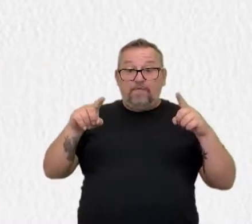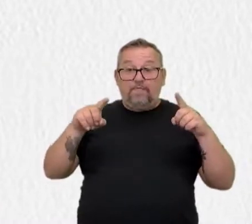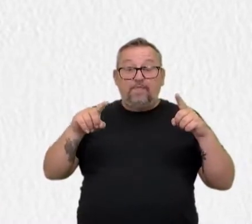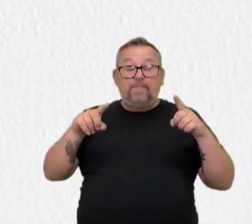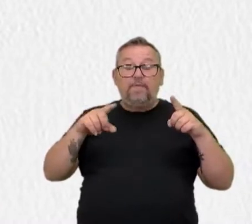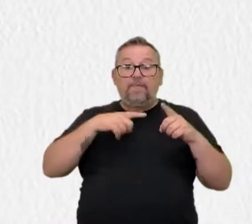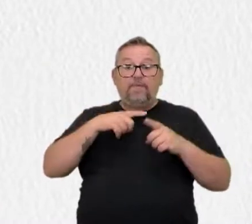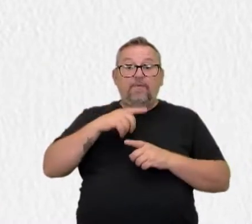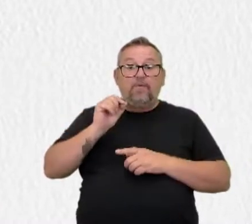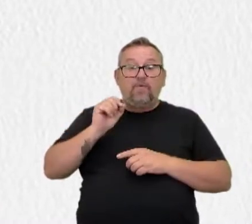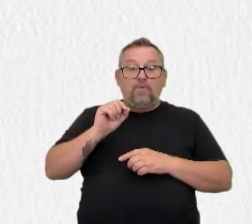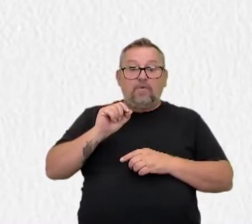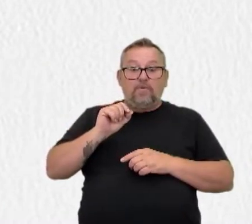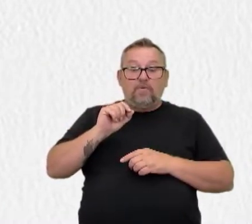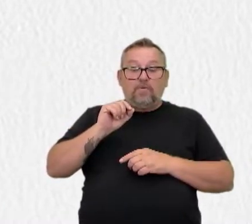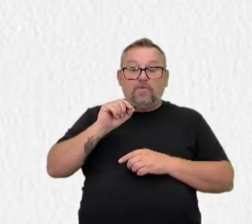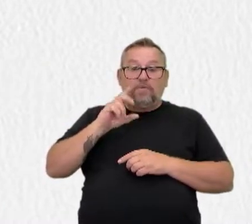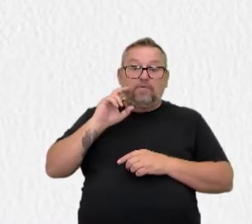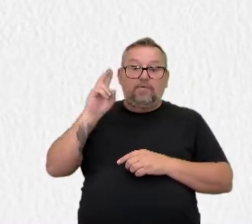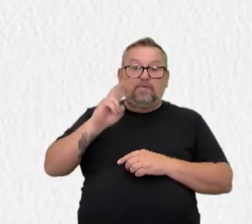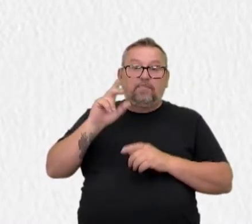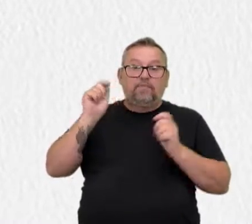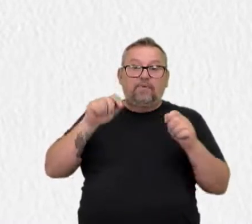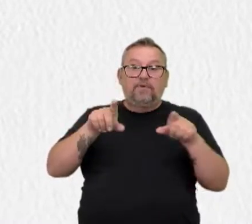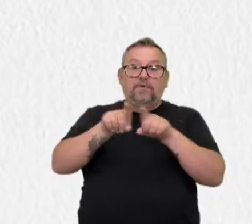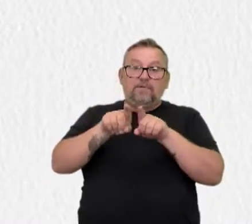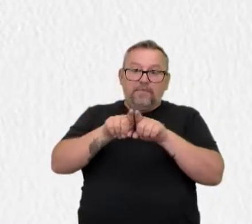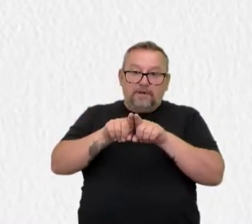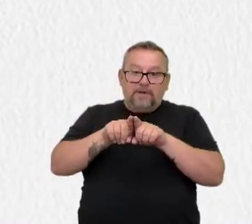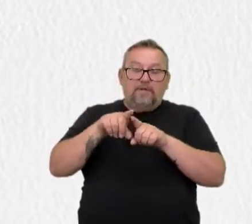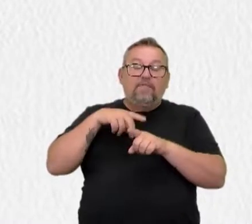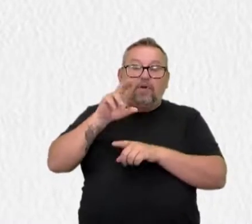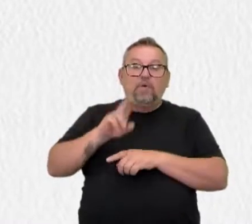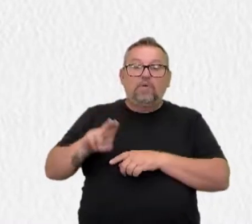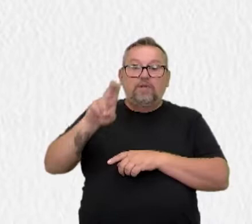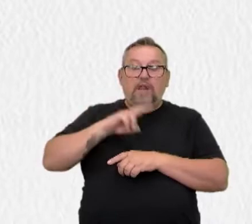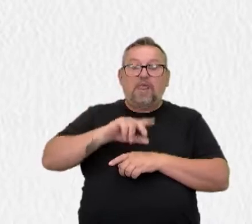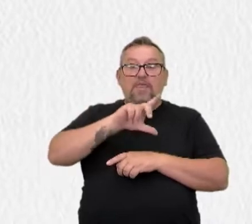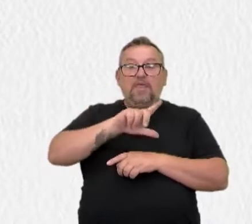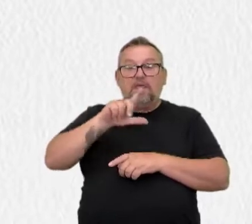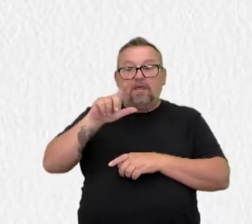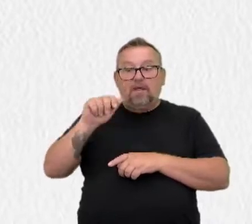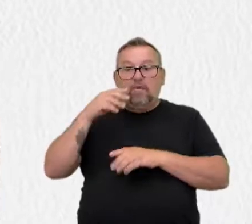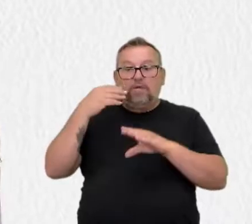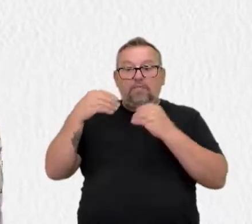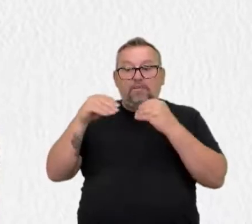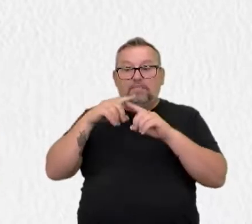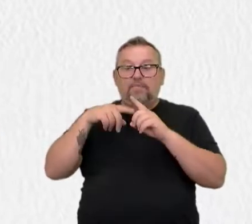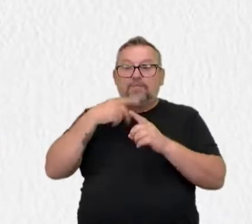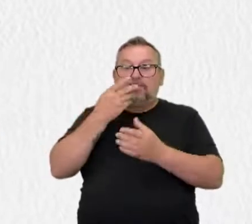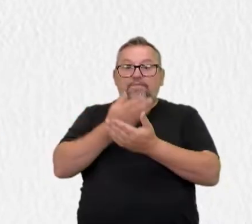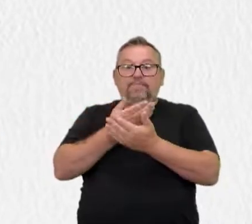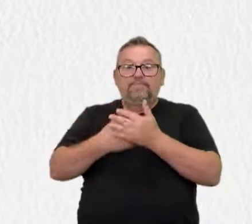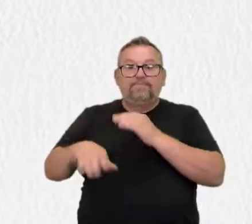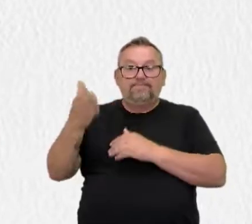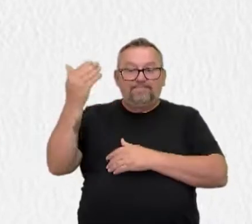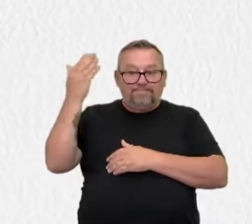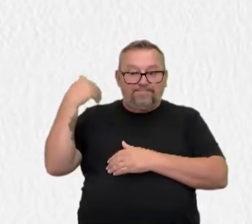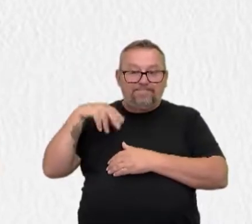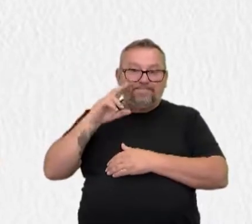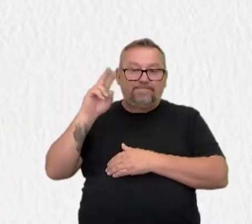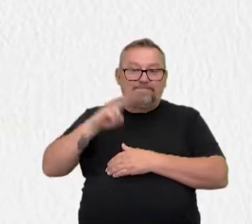aí artística e que a gente pode transformar e aplicar também nessa linguagem do meme. Como eu disse na aula anterior, né, gente? O meme ele é